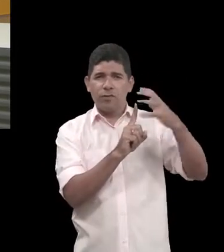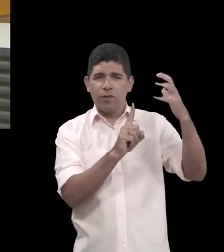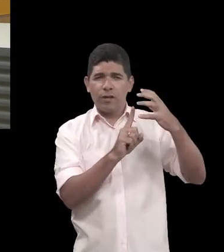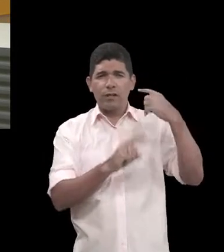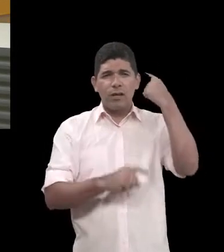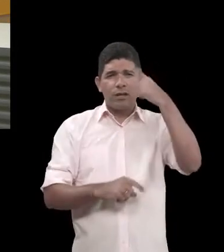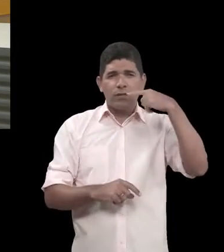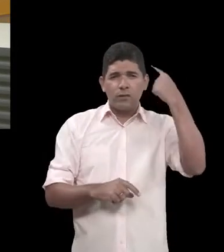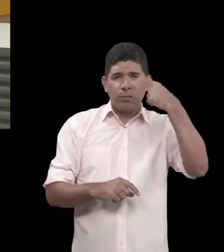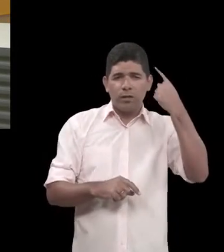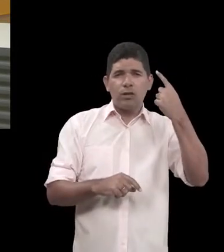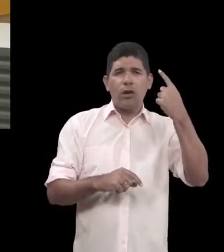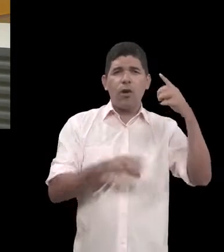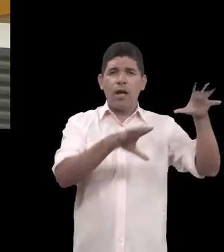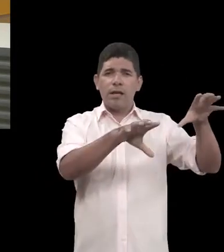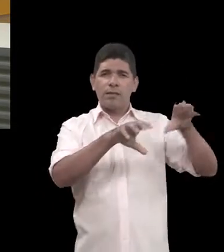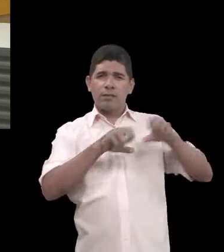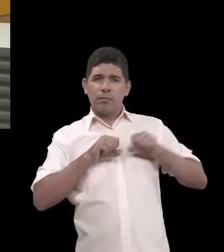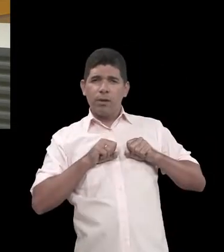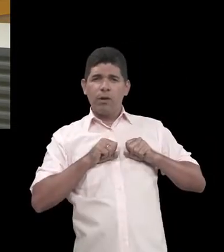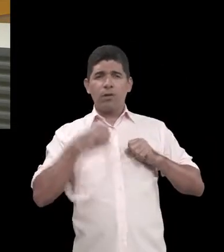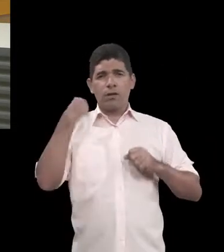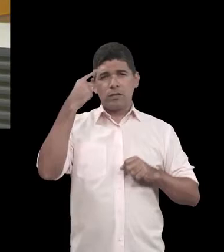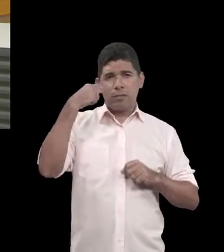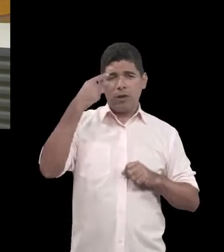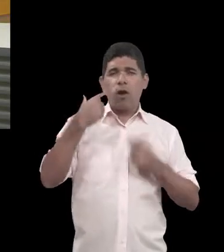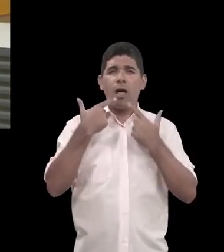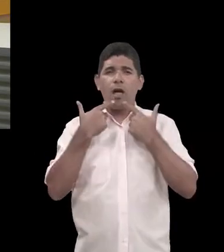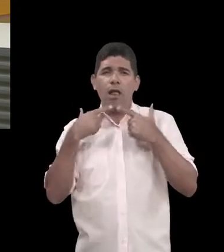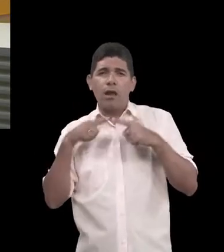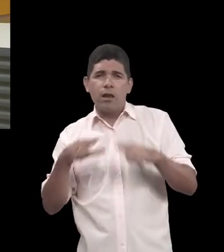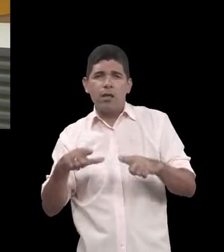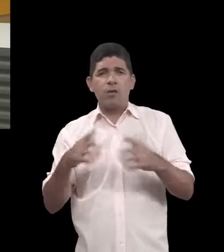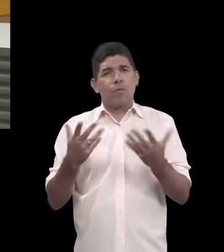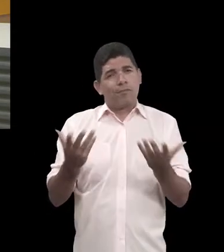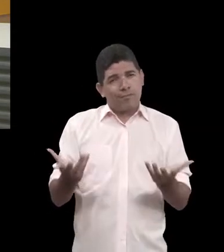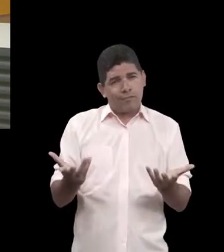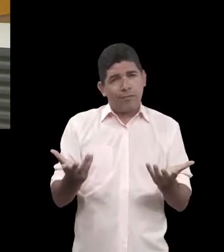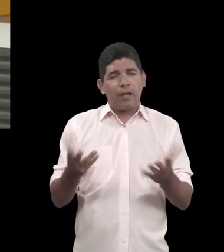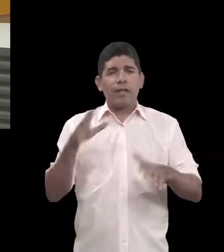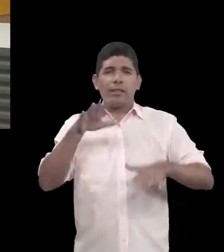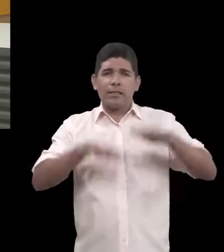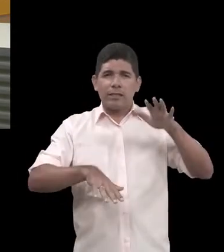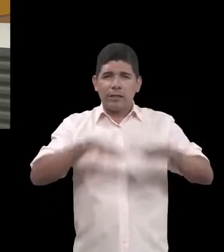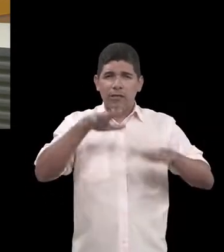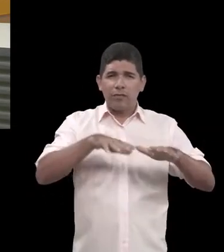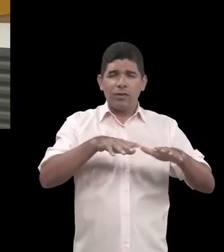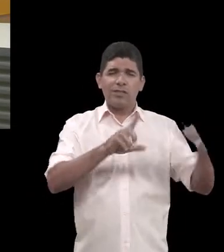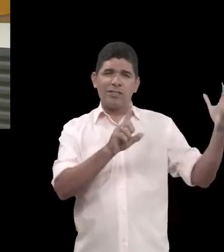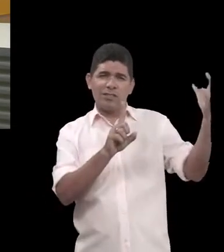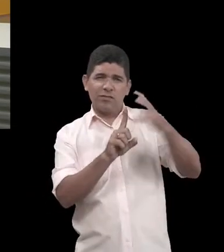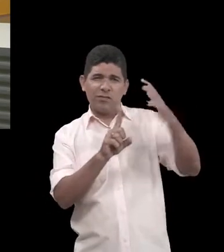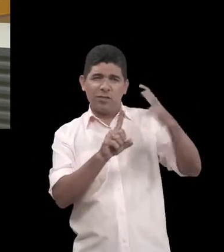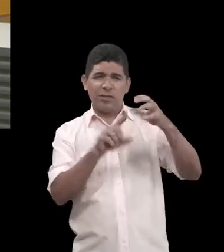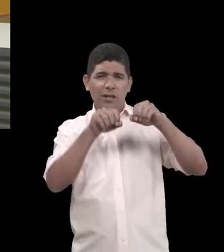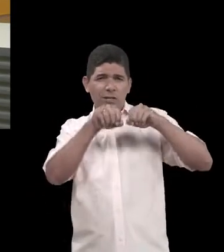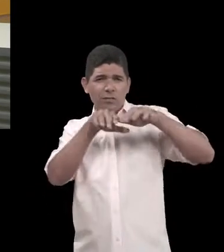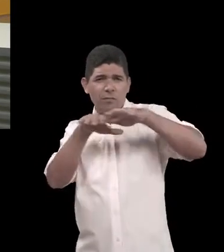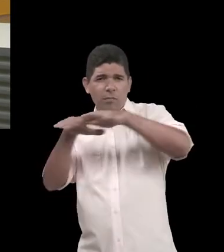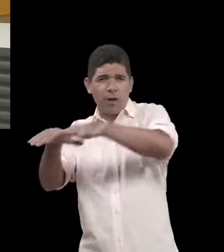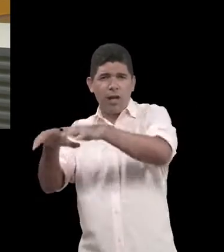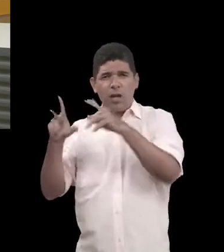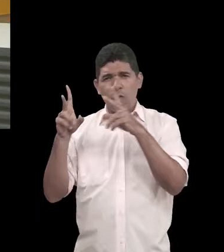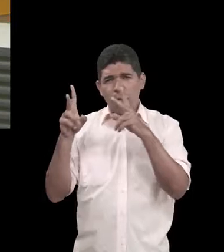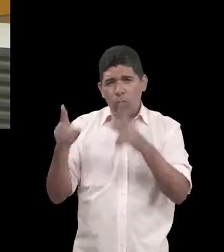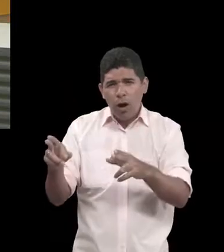espanhol. Então, talvez um sistema que pudesse migrar nesses países, isso não acontece quando a gente vai para o gesto,